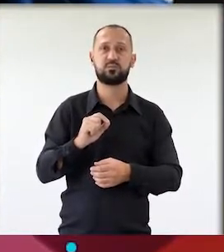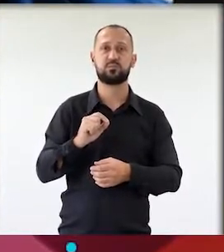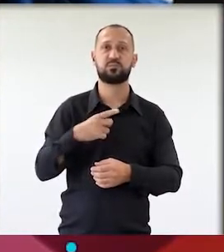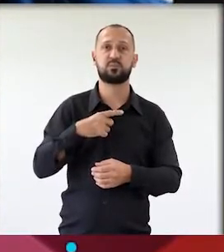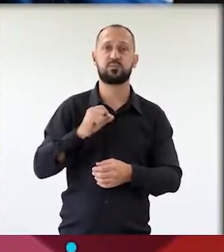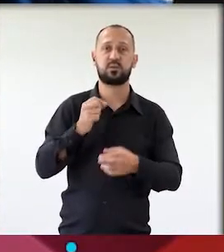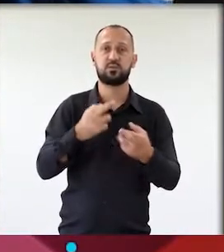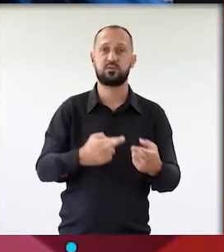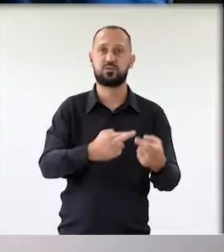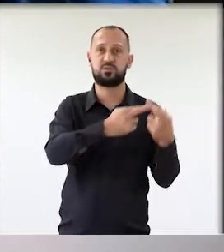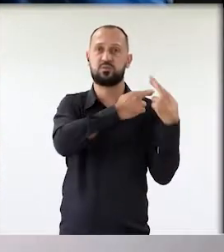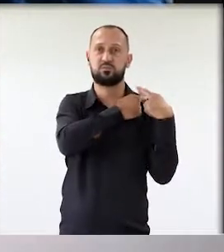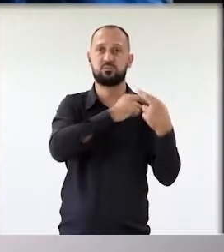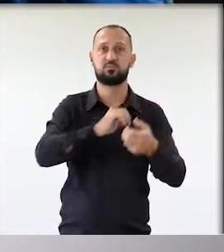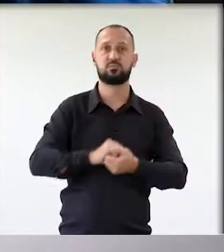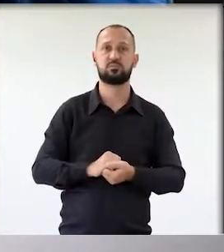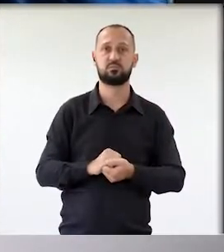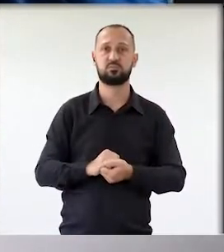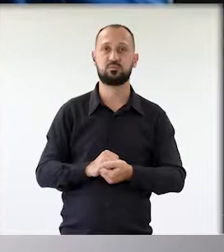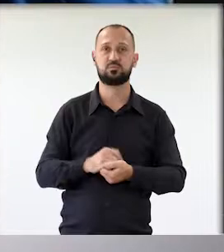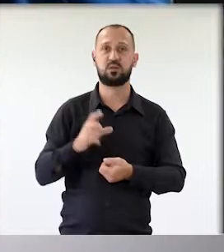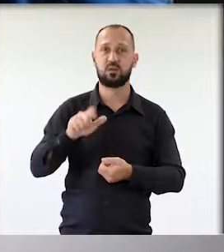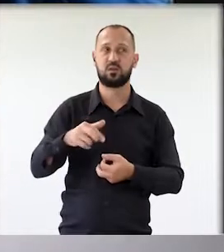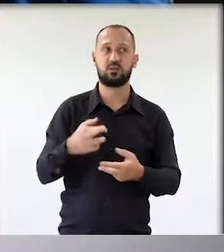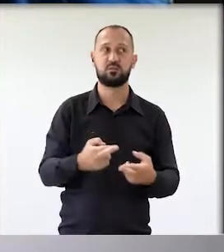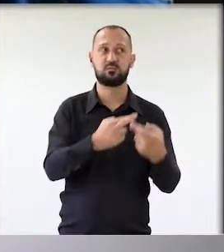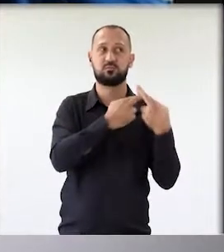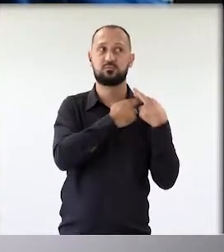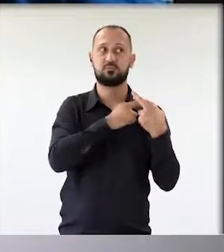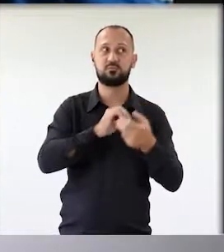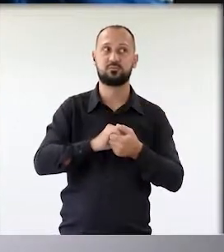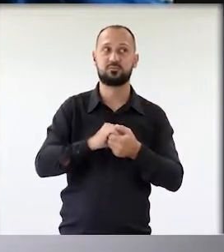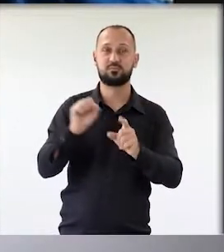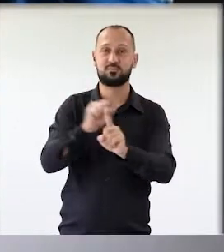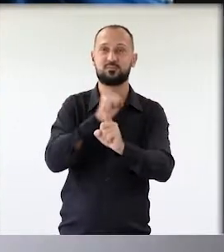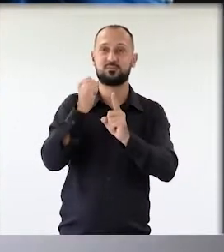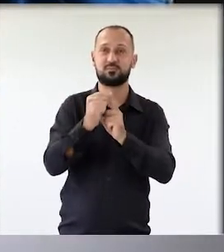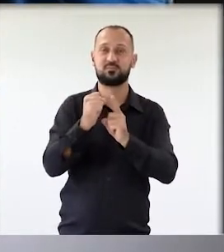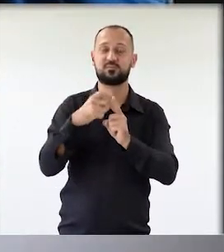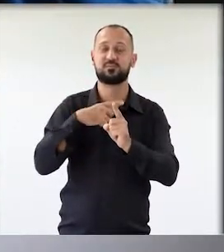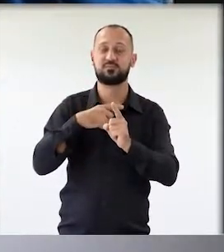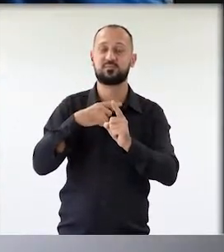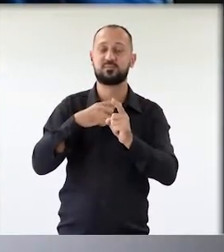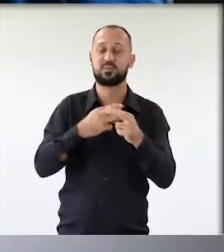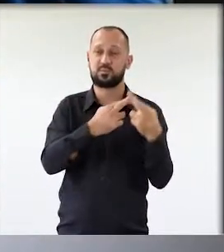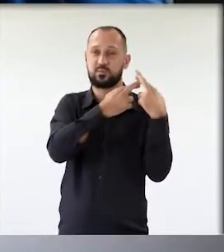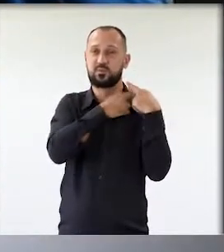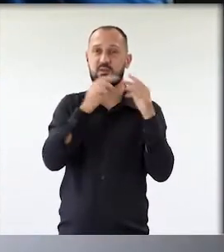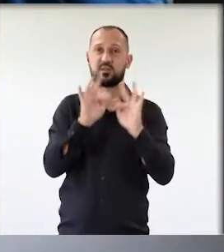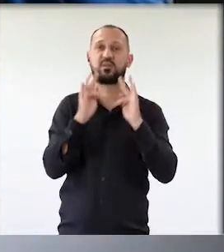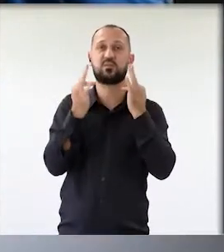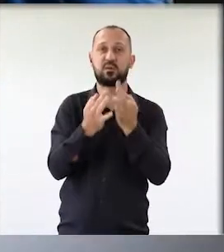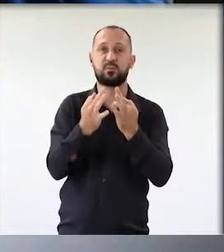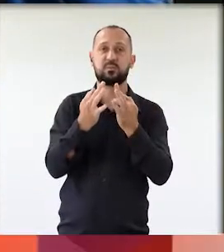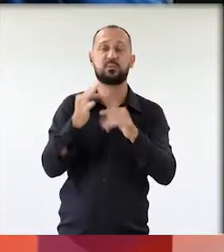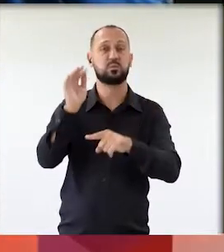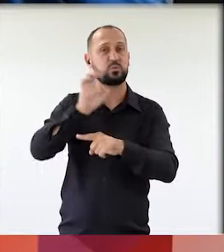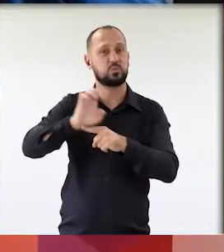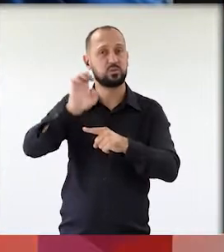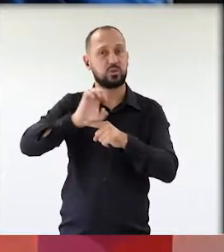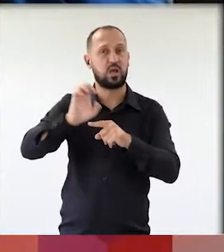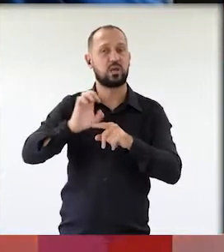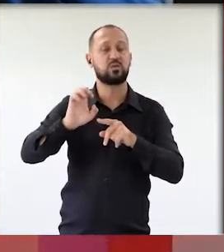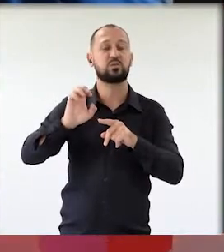pode concordar, é uma responsabilidade de todos, é uma responsabilidade da sociedade, é uma responsabilidade da família,